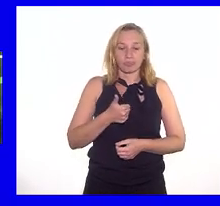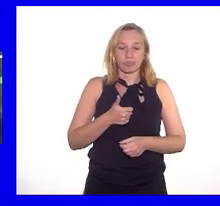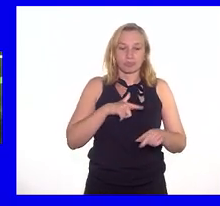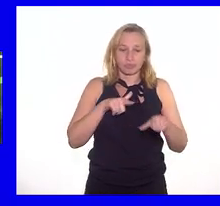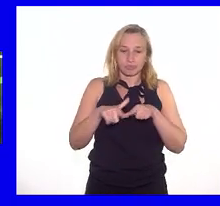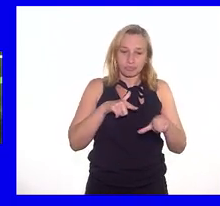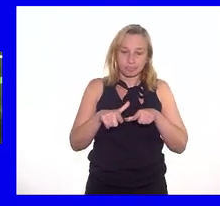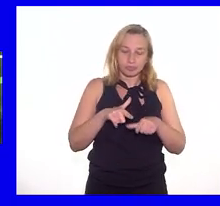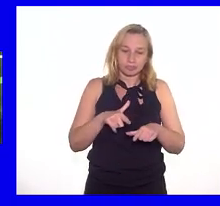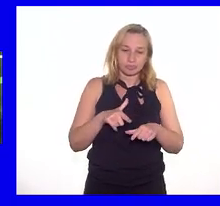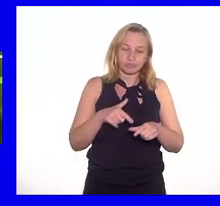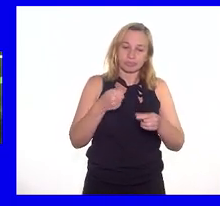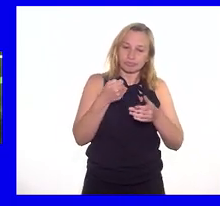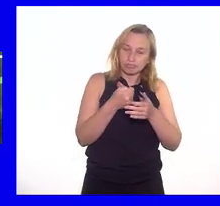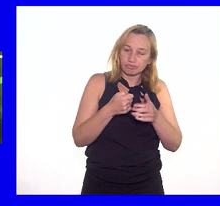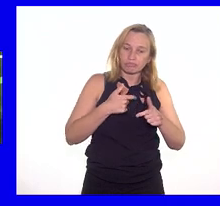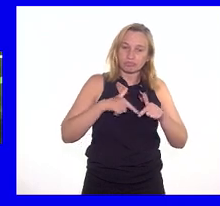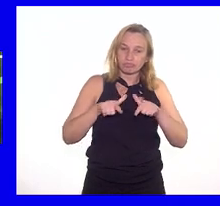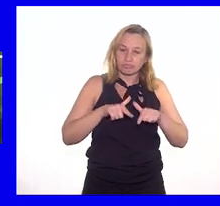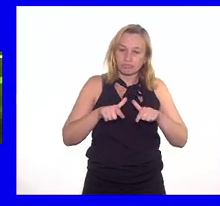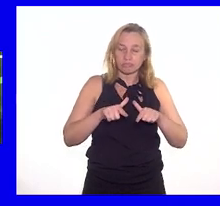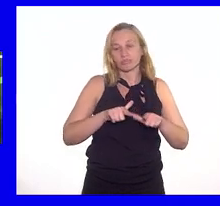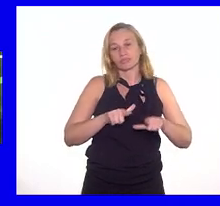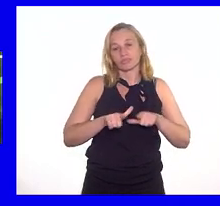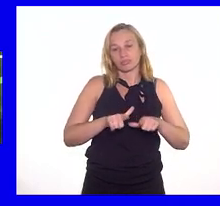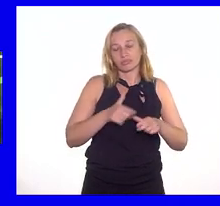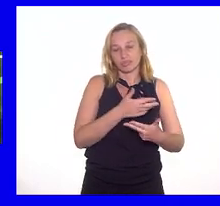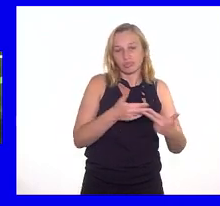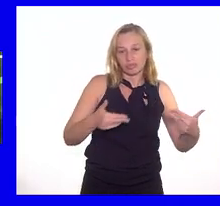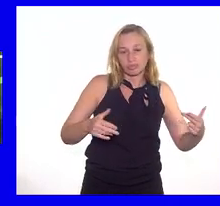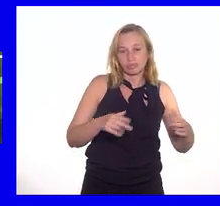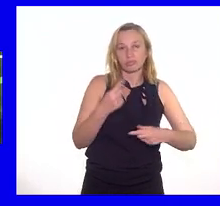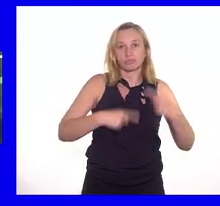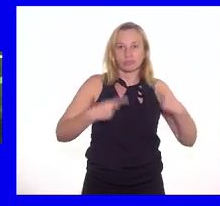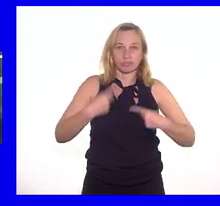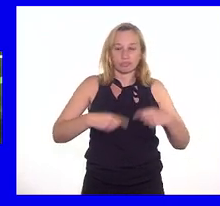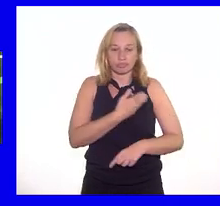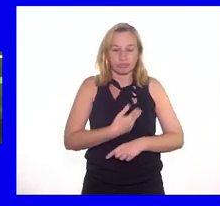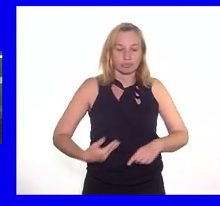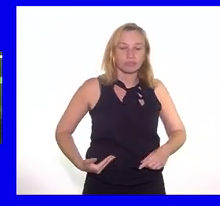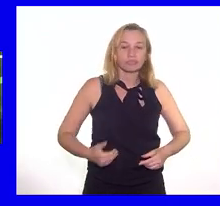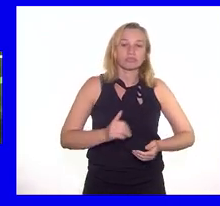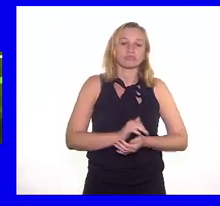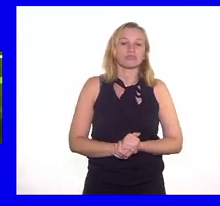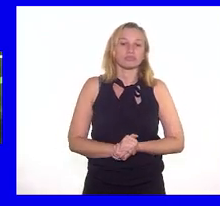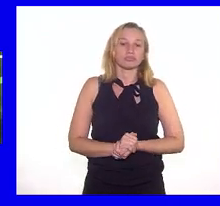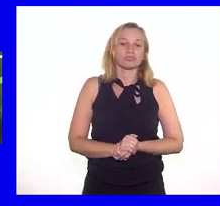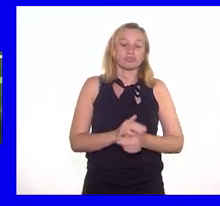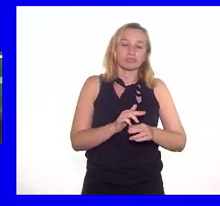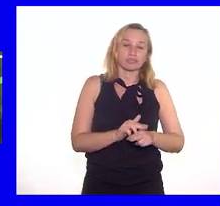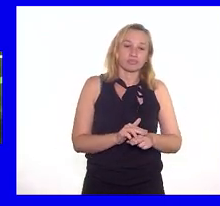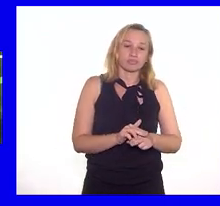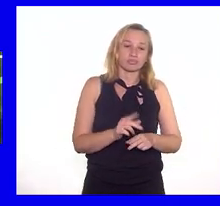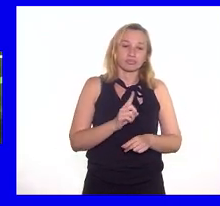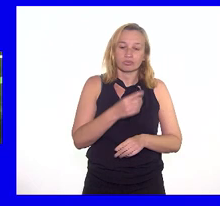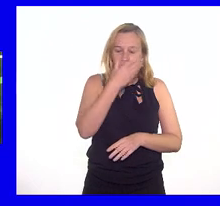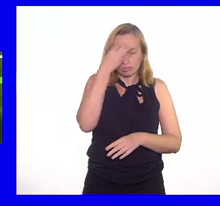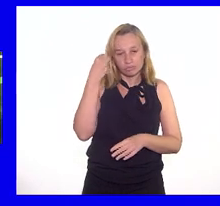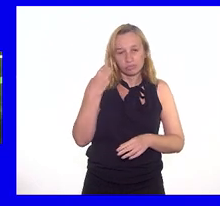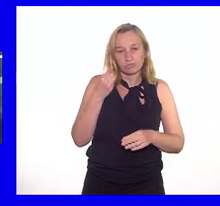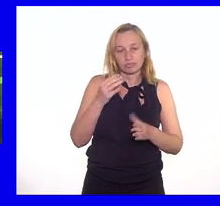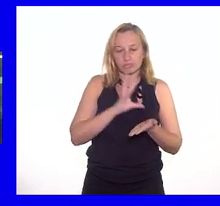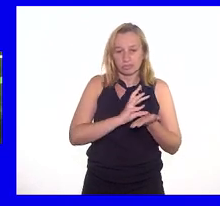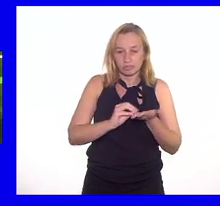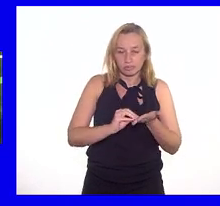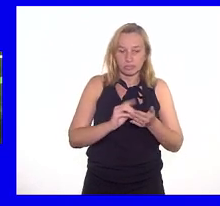eu trabalhei muito na estruturação de várias políticas públicas, estruturando o nosso mandato, porém sem esquecer dessa pauta